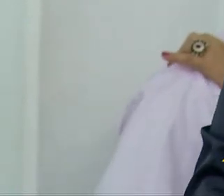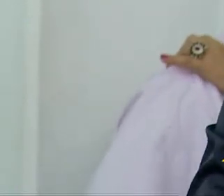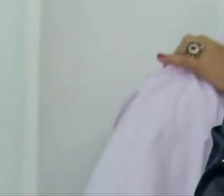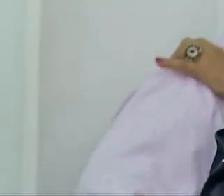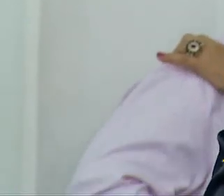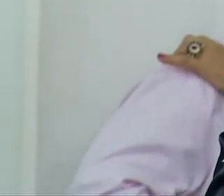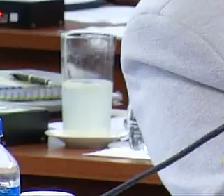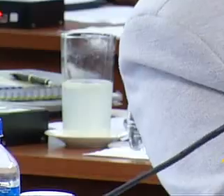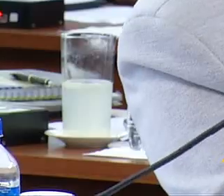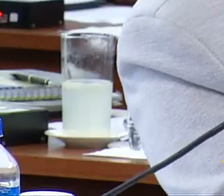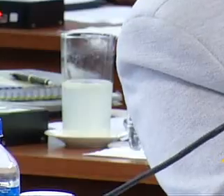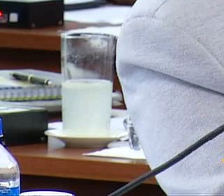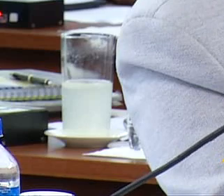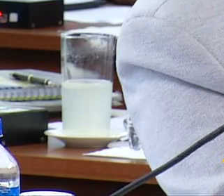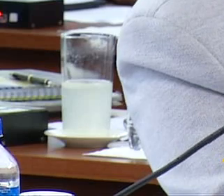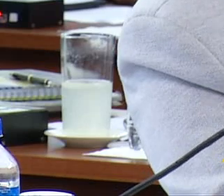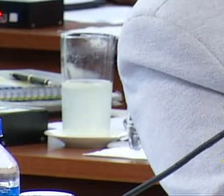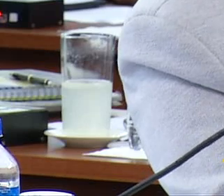Já tentaram, vários de manhã,